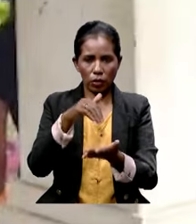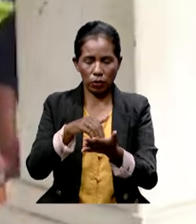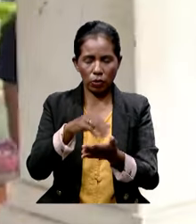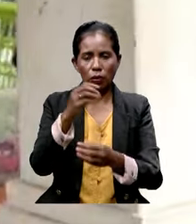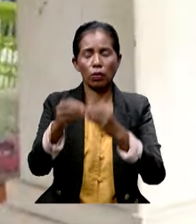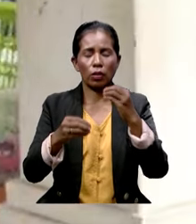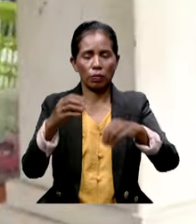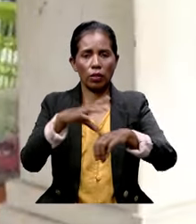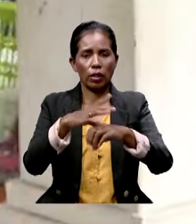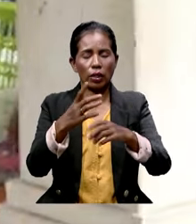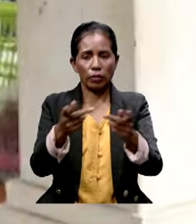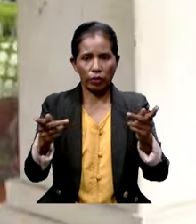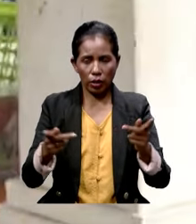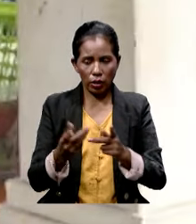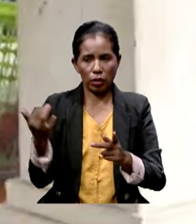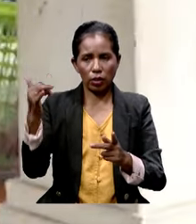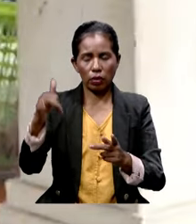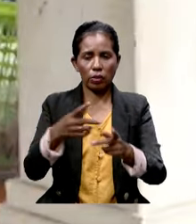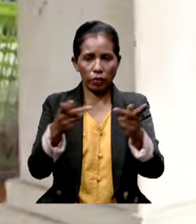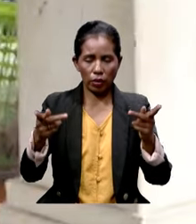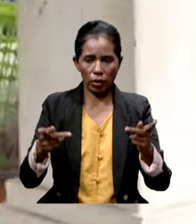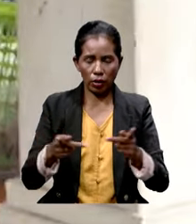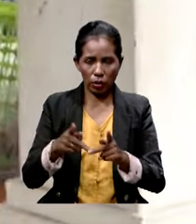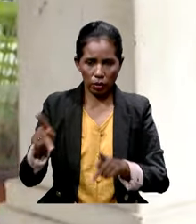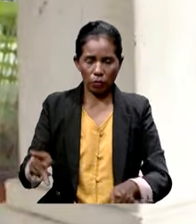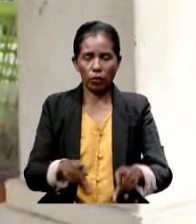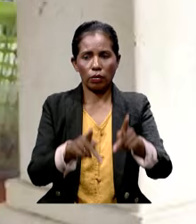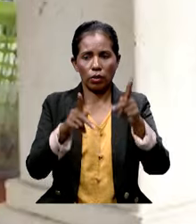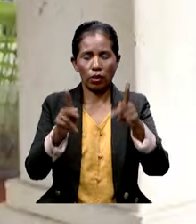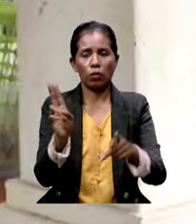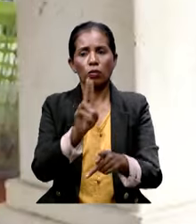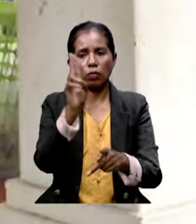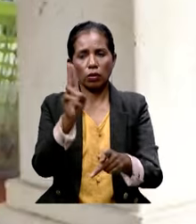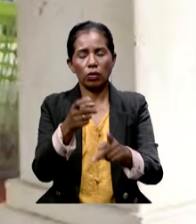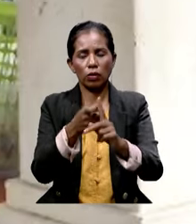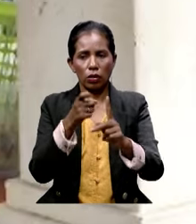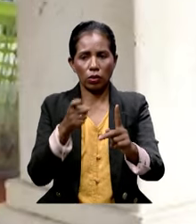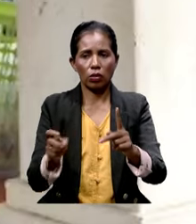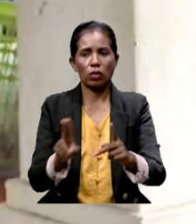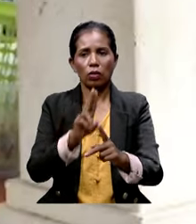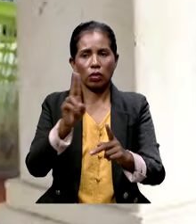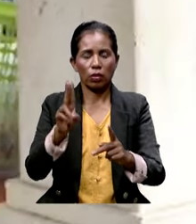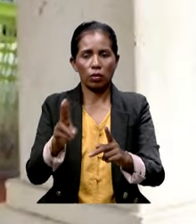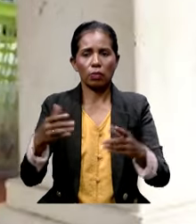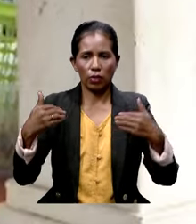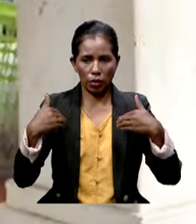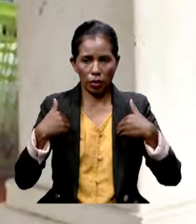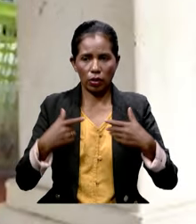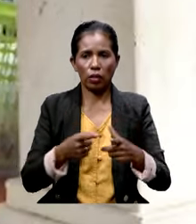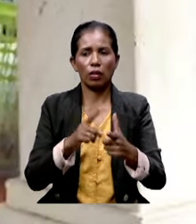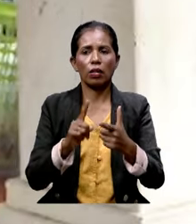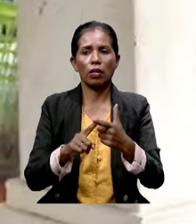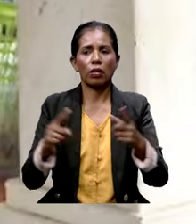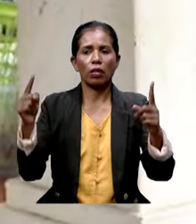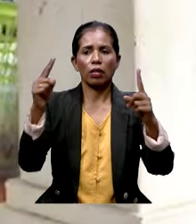preliminário pa espaço público, utilização espaço serve existente